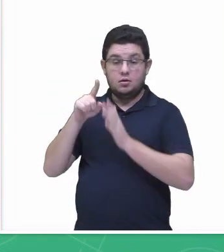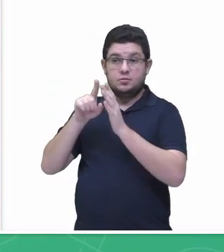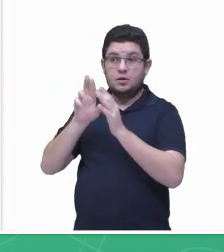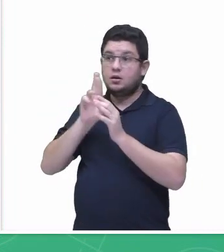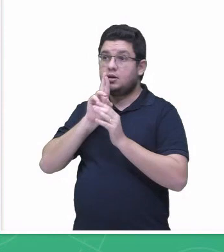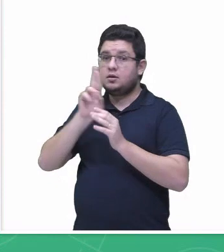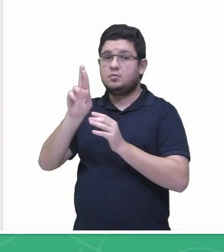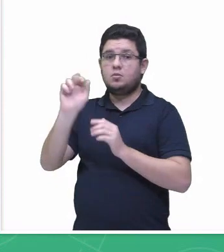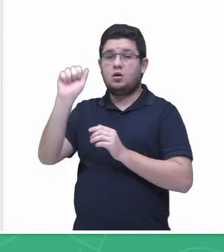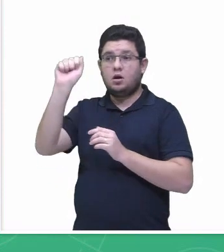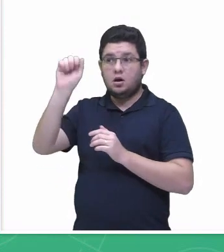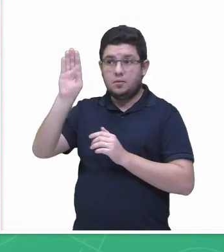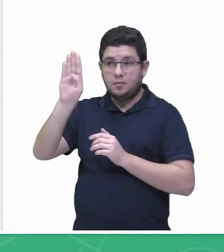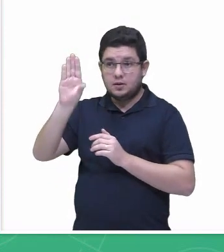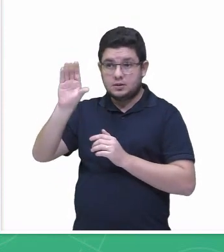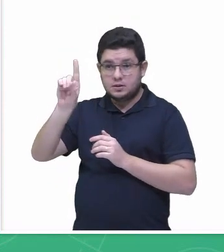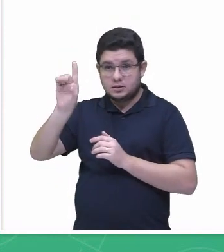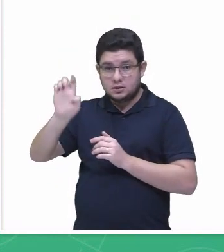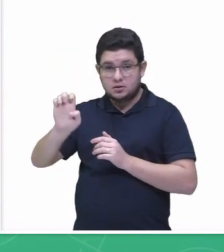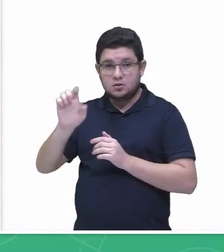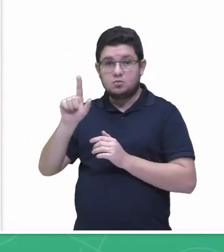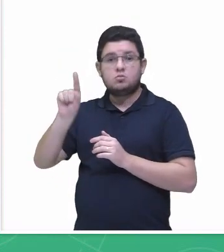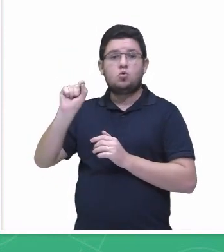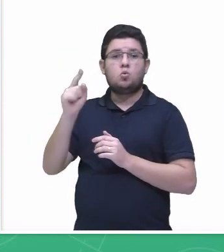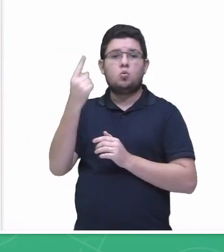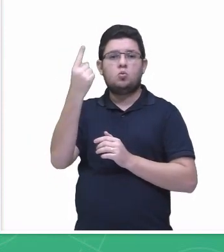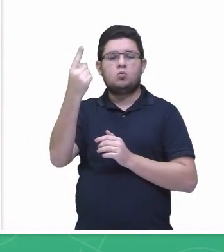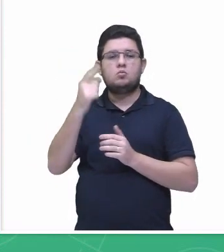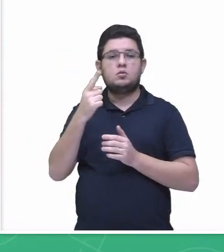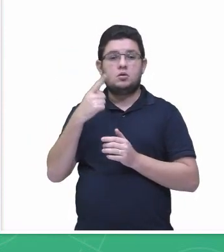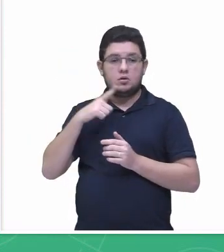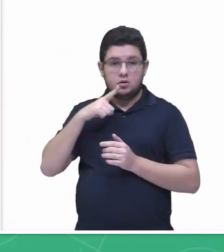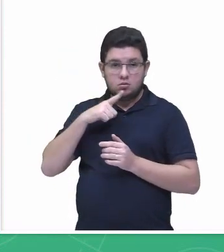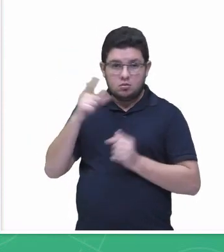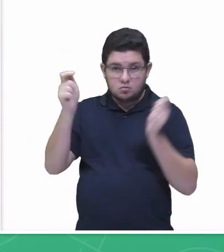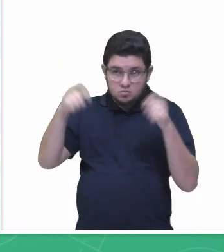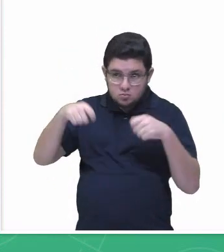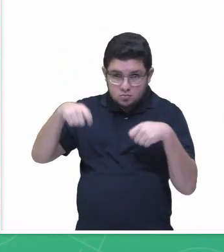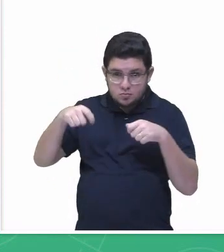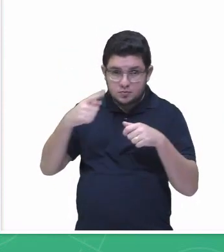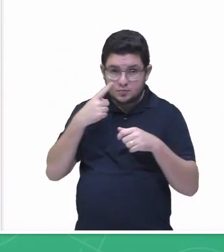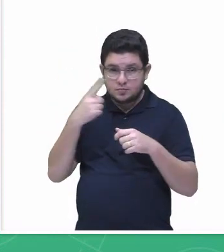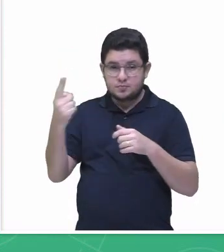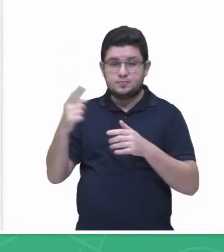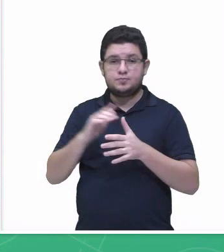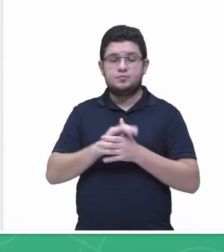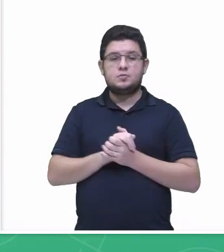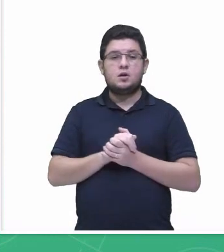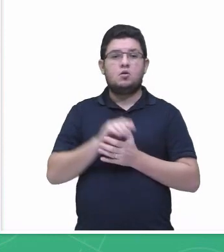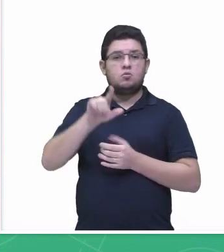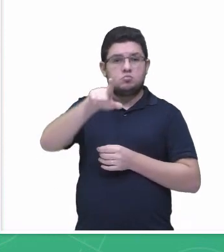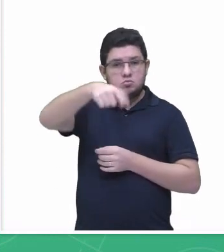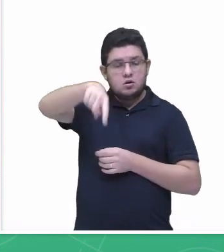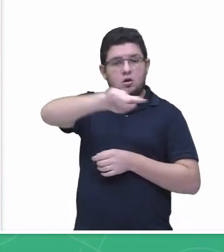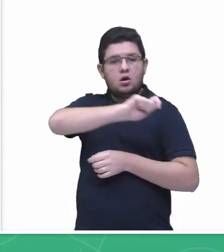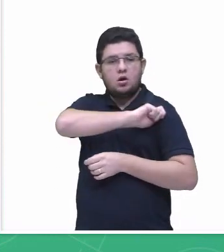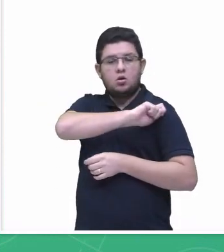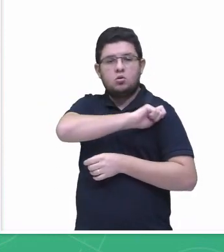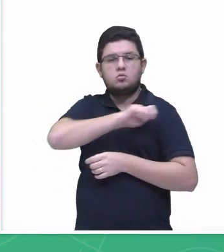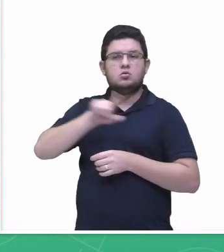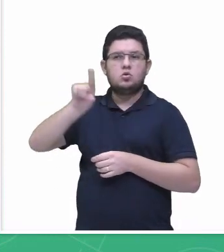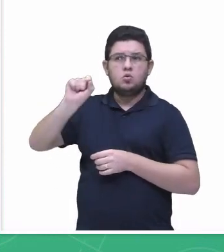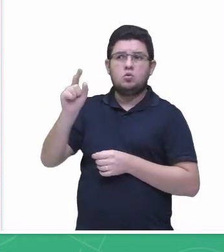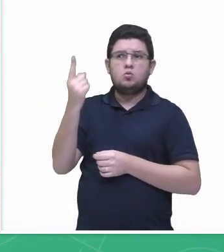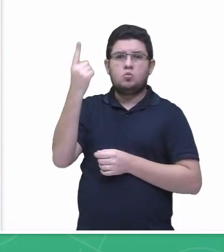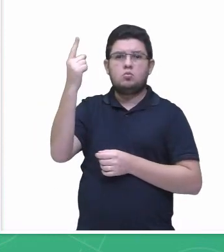resposta para essa questão. Nós temos aí 5 opções de resposta e os alunos vão escolher qual dessas